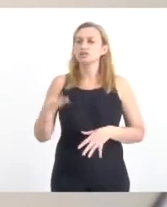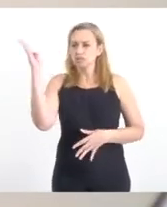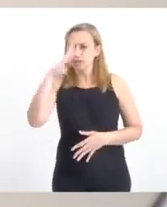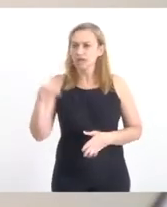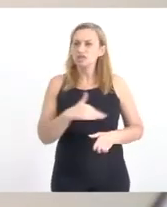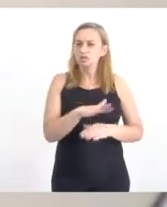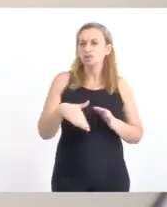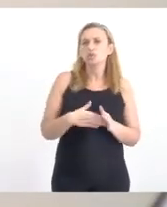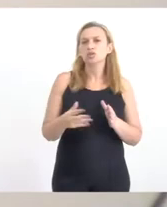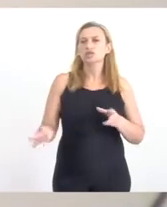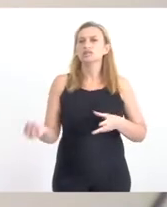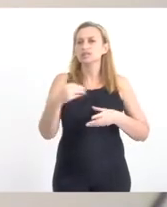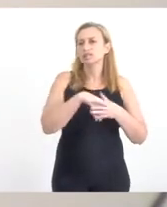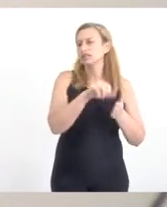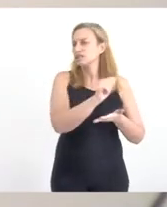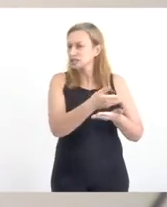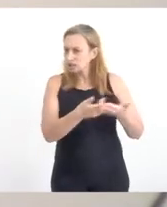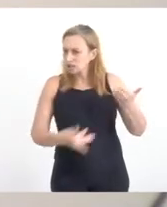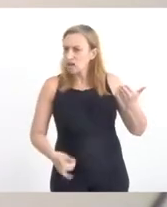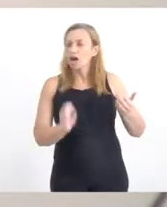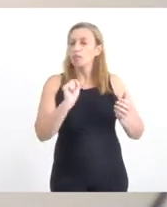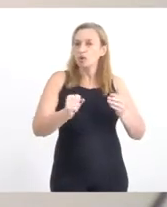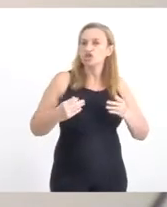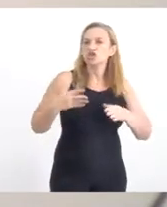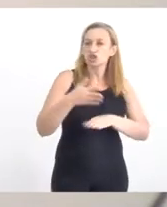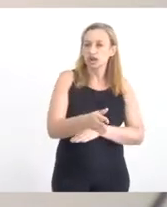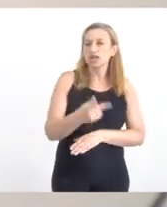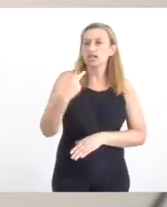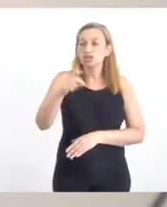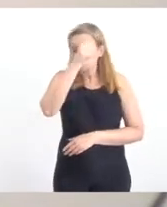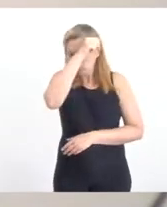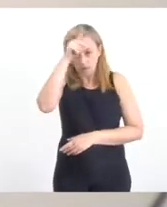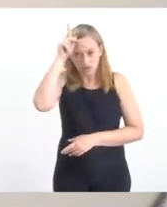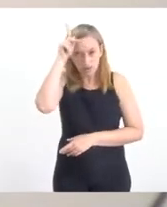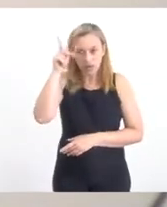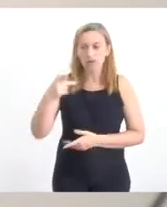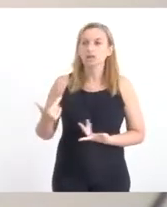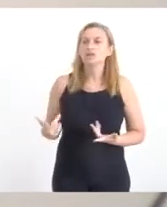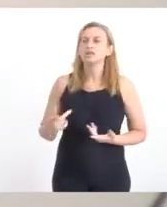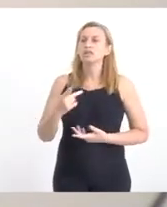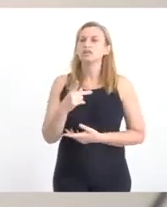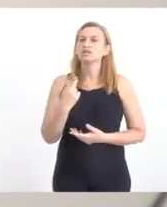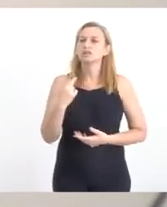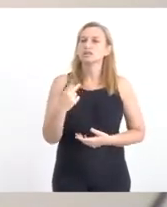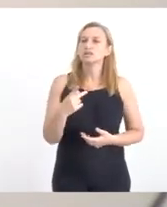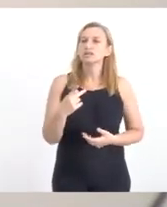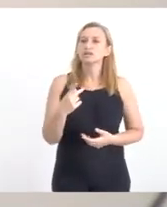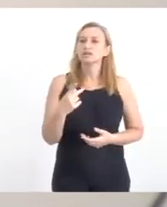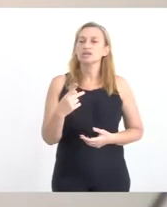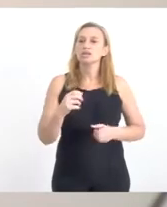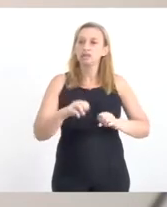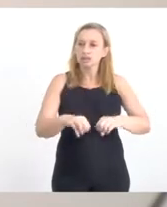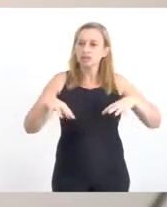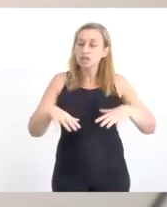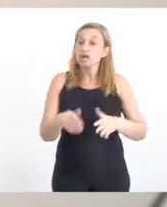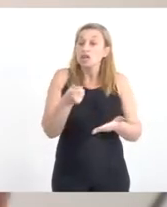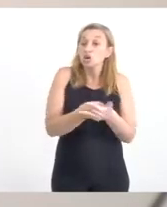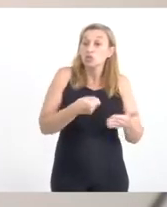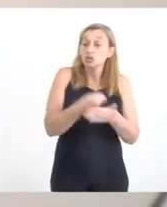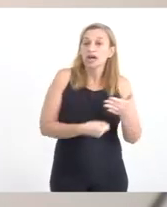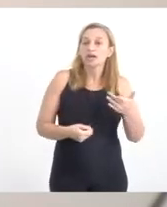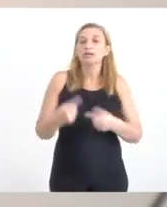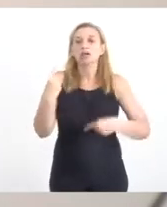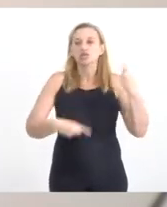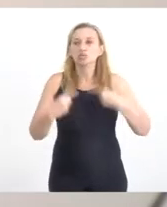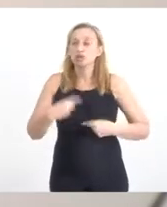nessa agenda para que elas próximos justamente chegar nossos prefeituras e nos das suas assembleias e brigar pelas políticas Que